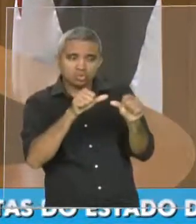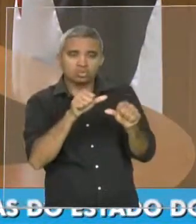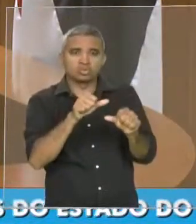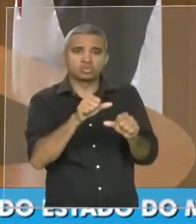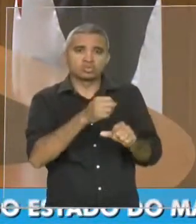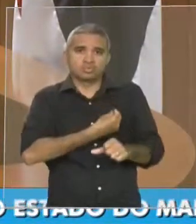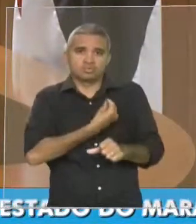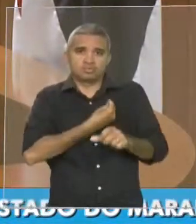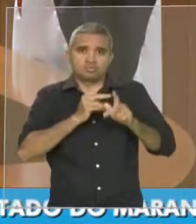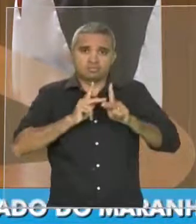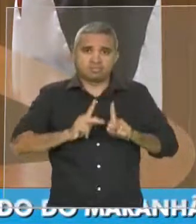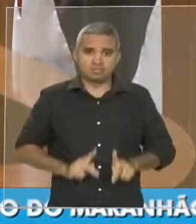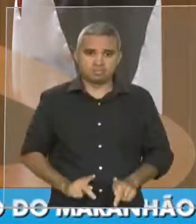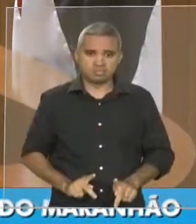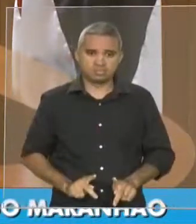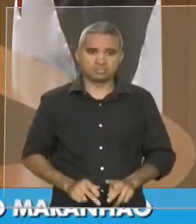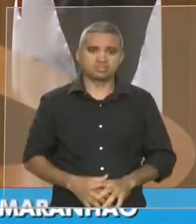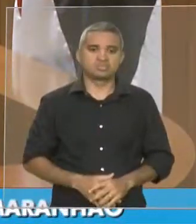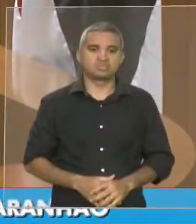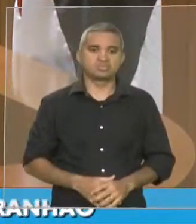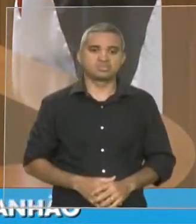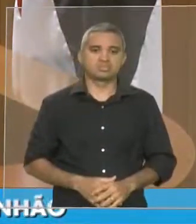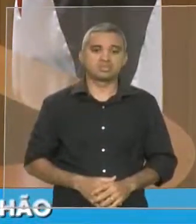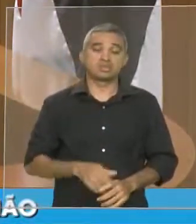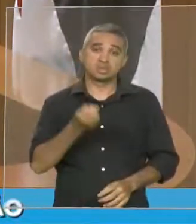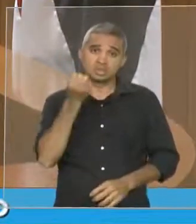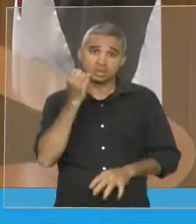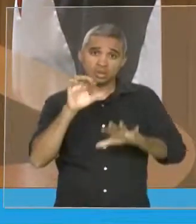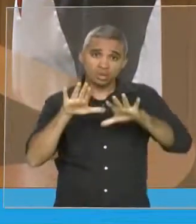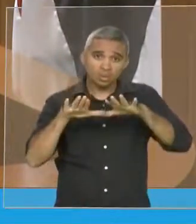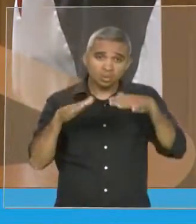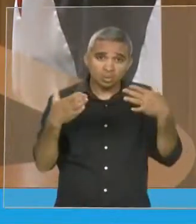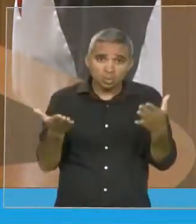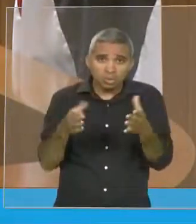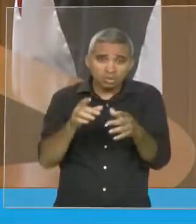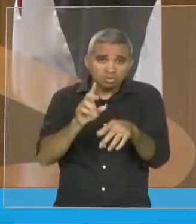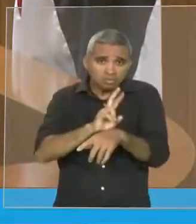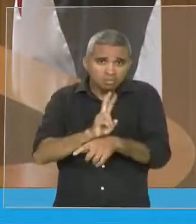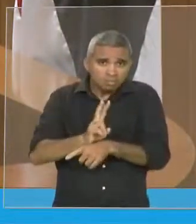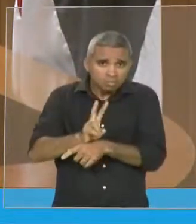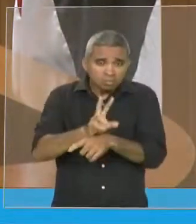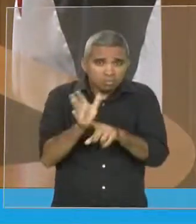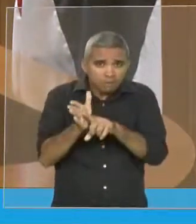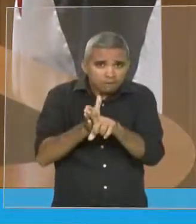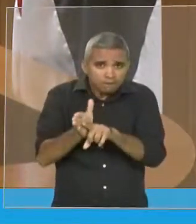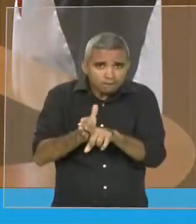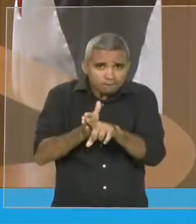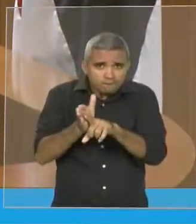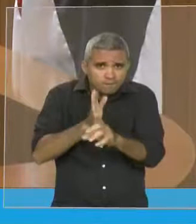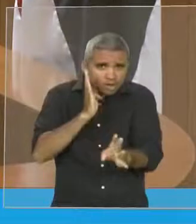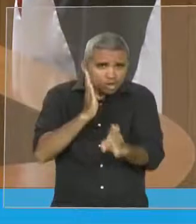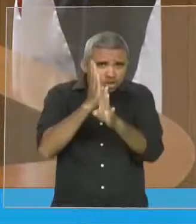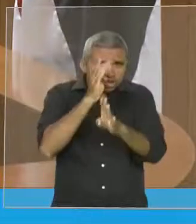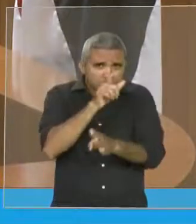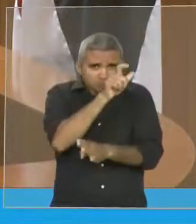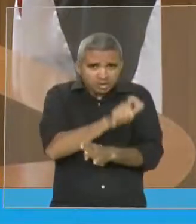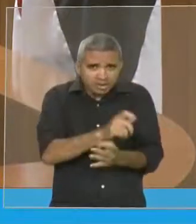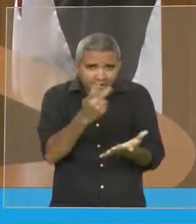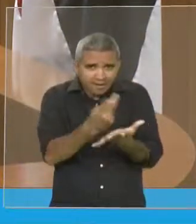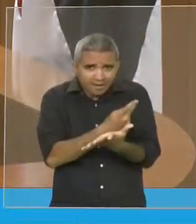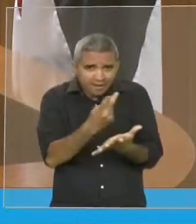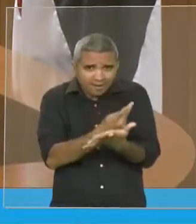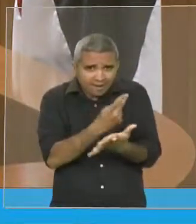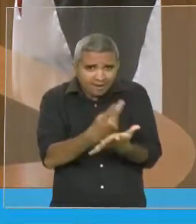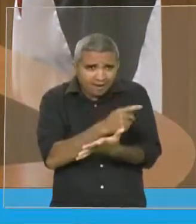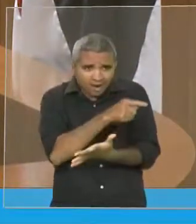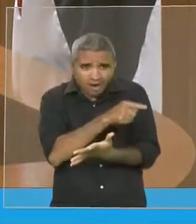auditoria operacional, se recomenda e se faz um pacto com o fiscalizado